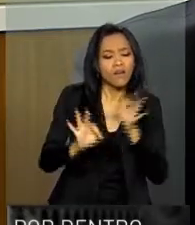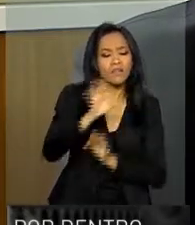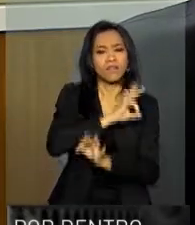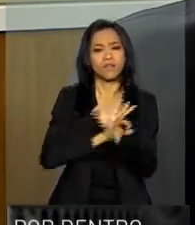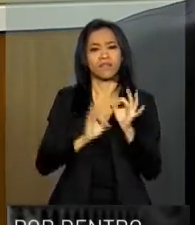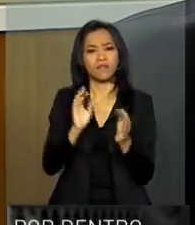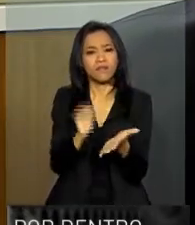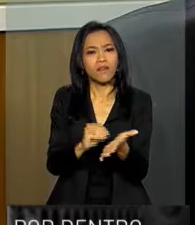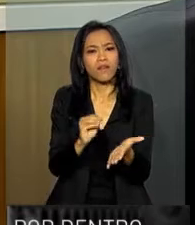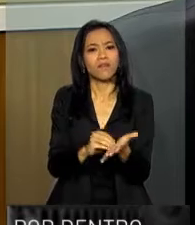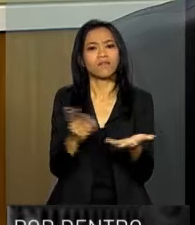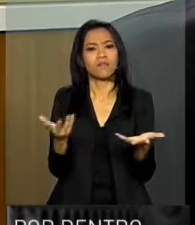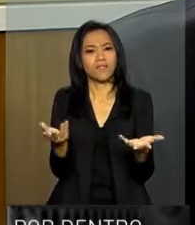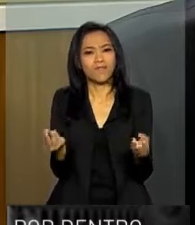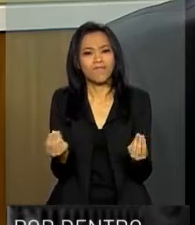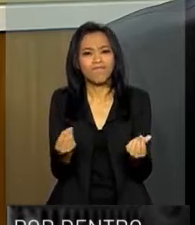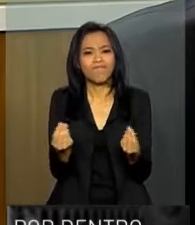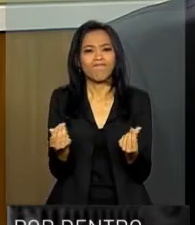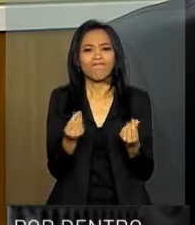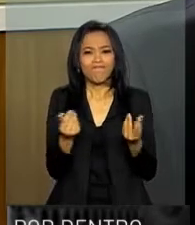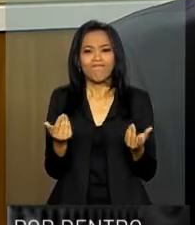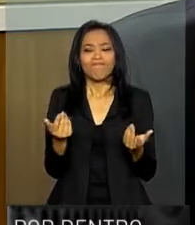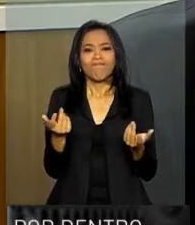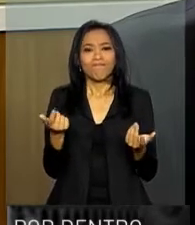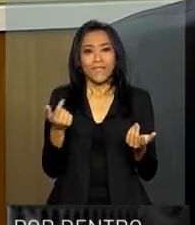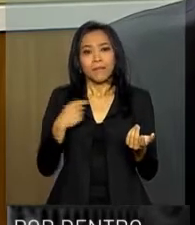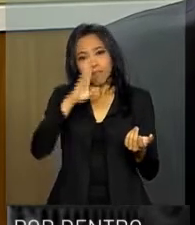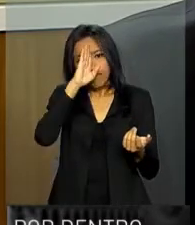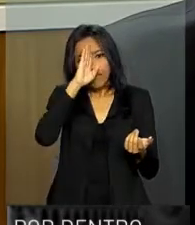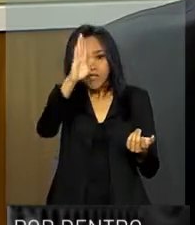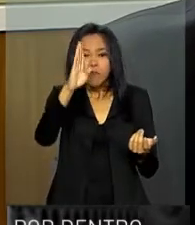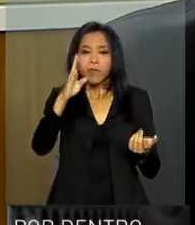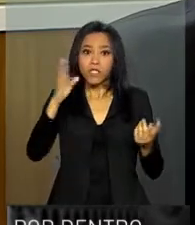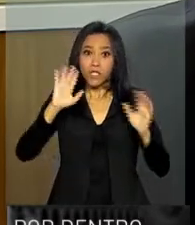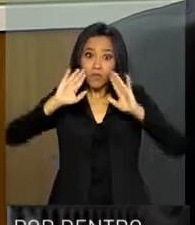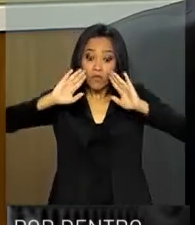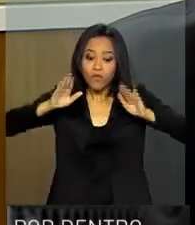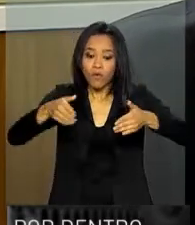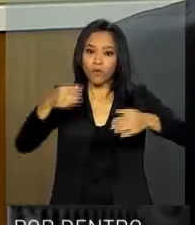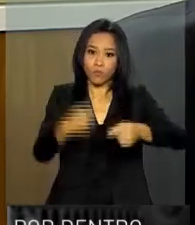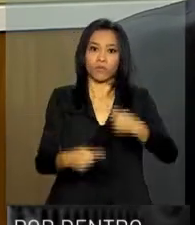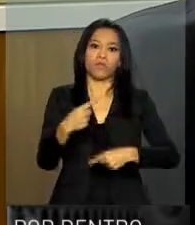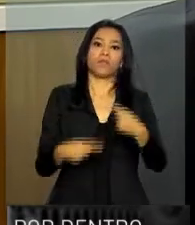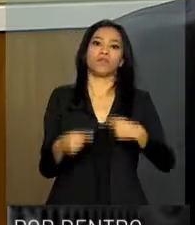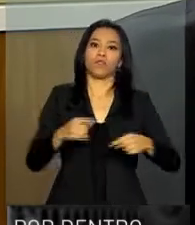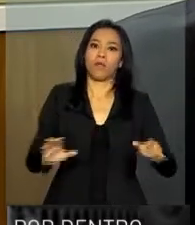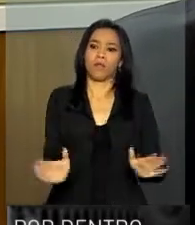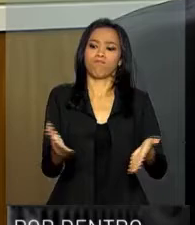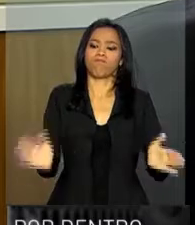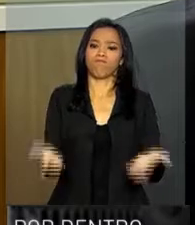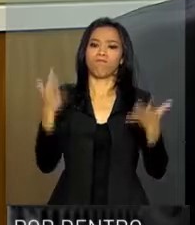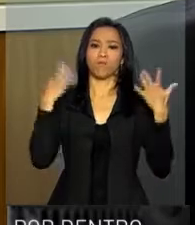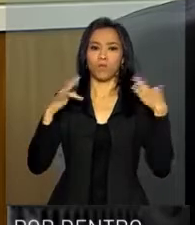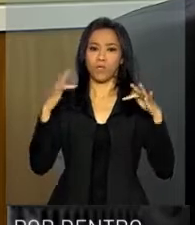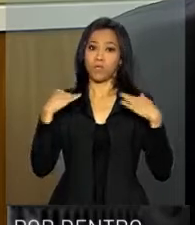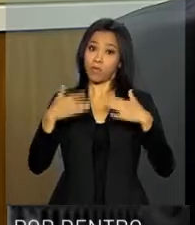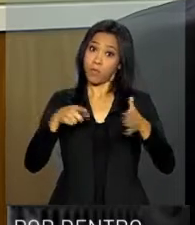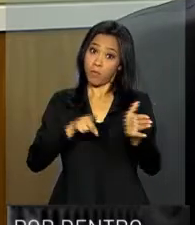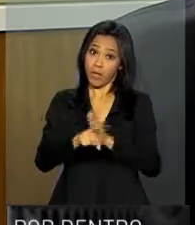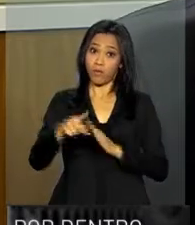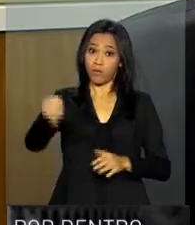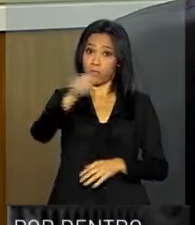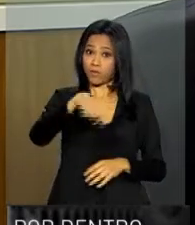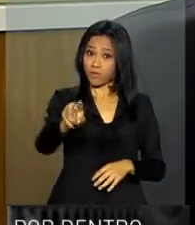acontecer os investimentos nós precisamos fazer da prioridade política e aí eu pergunto a todos que estão nos ouvindo nas eleições